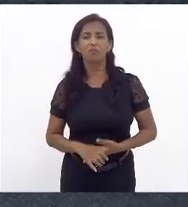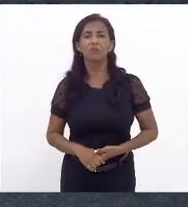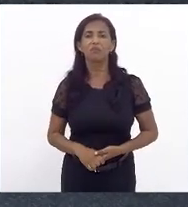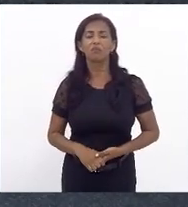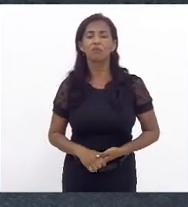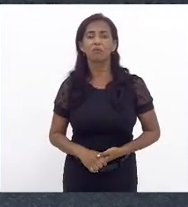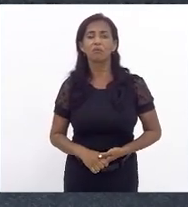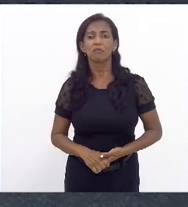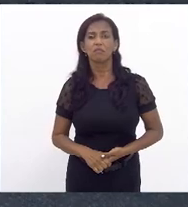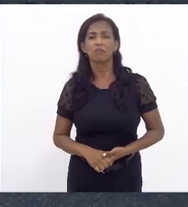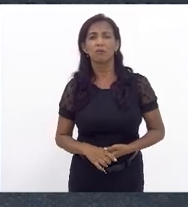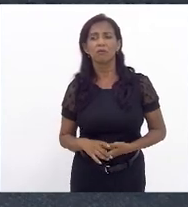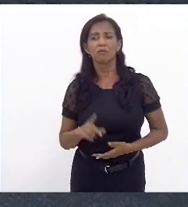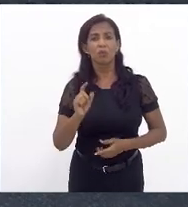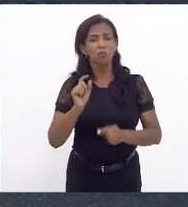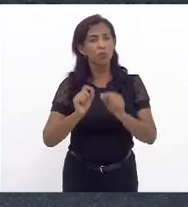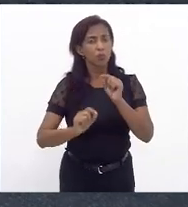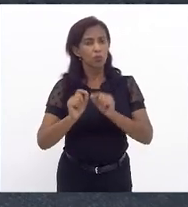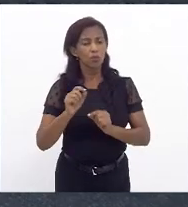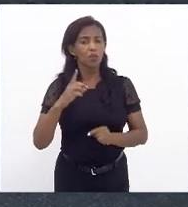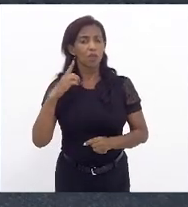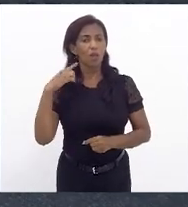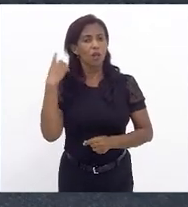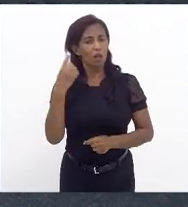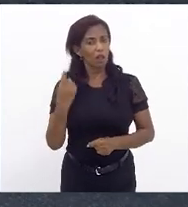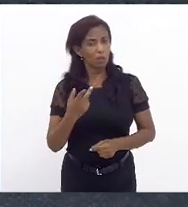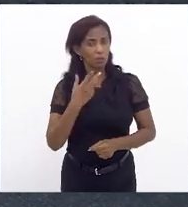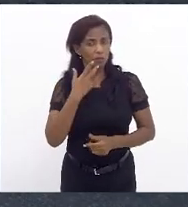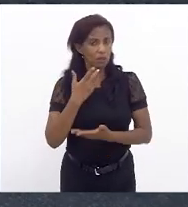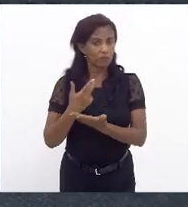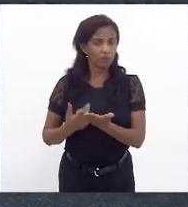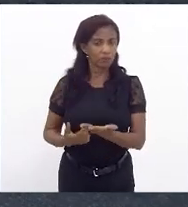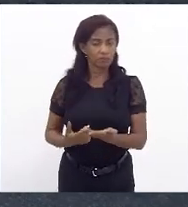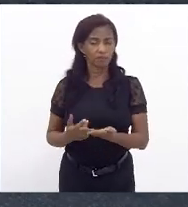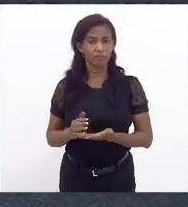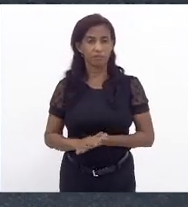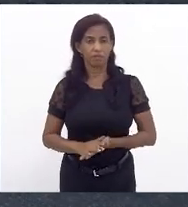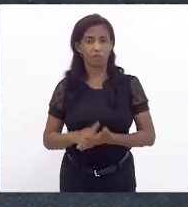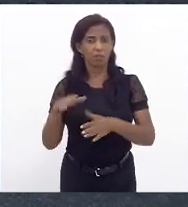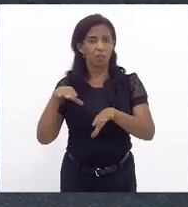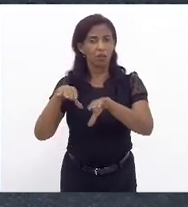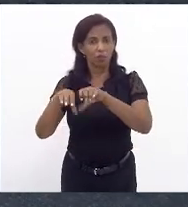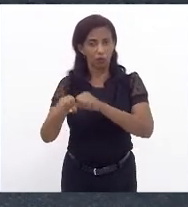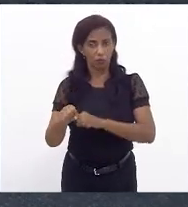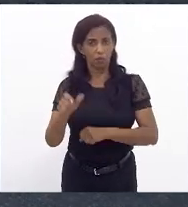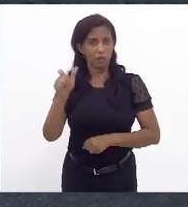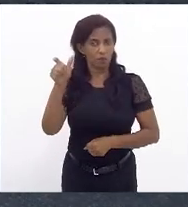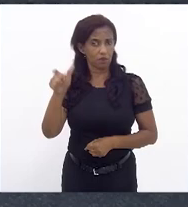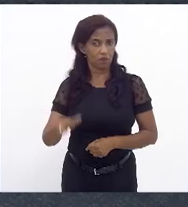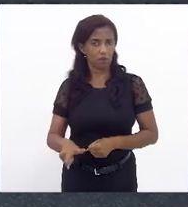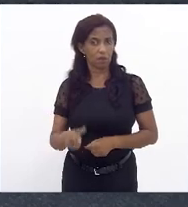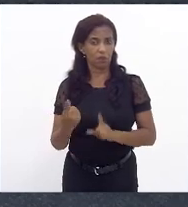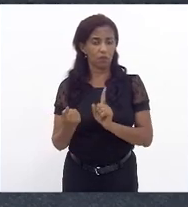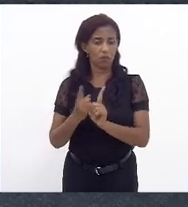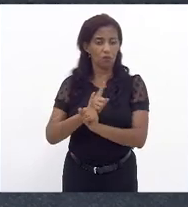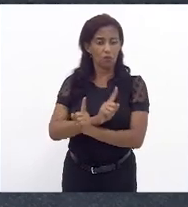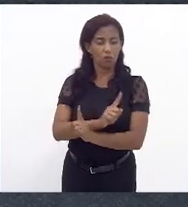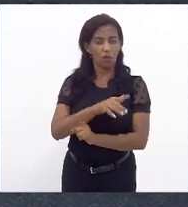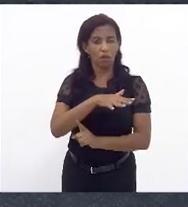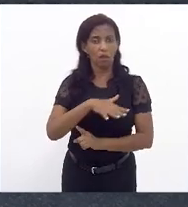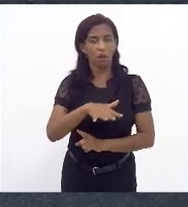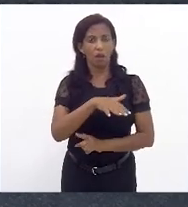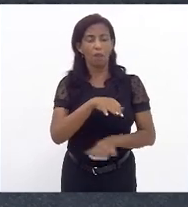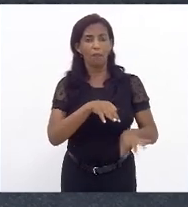justamente o que a deputada Dani trouxe aqui anteriormente. A formação dessa pessoa é voltada para a área